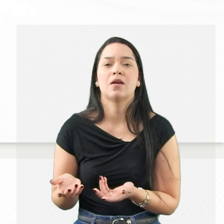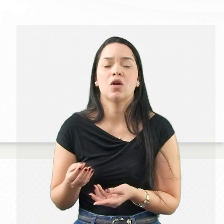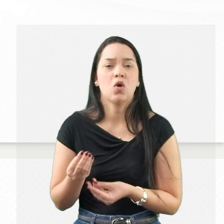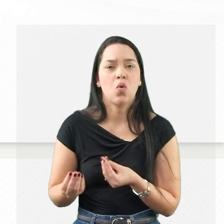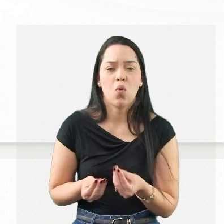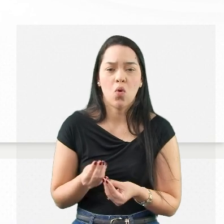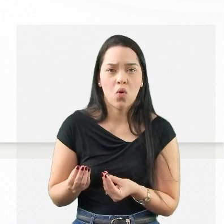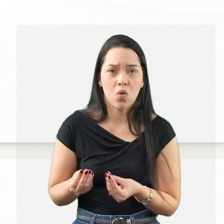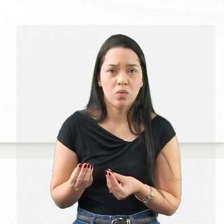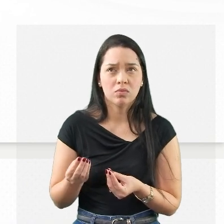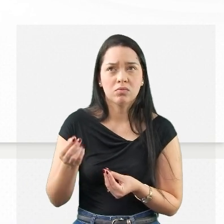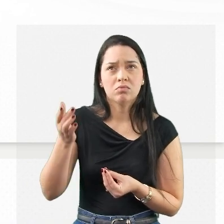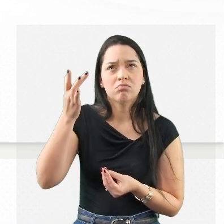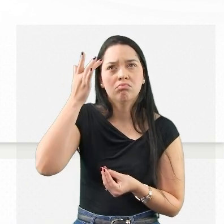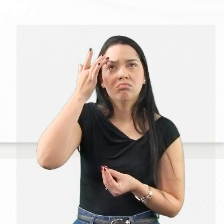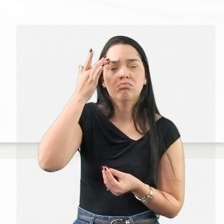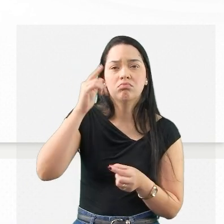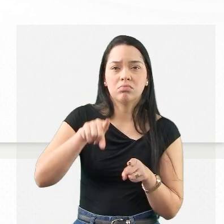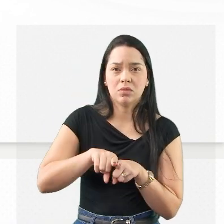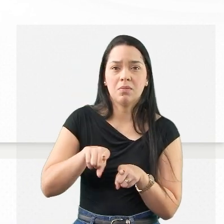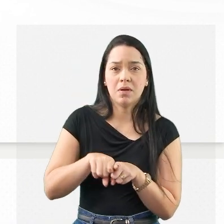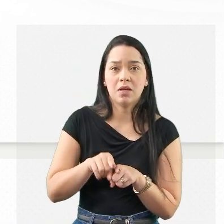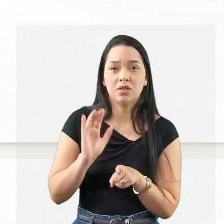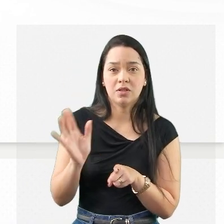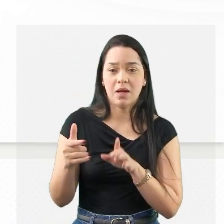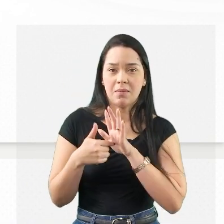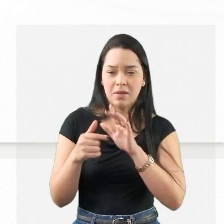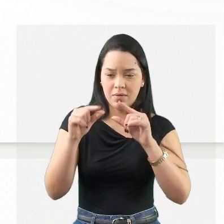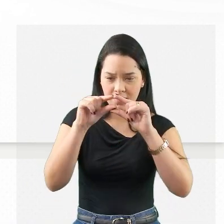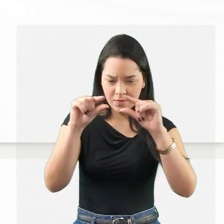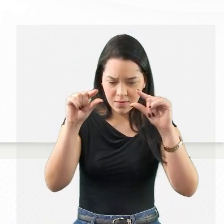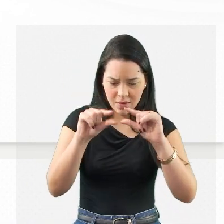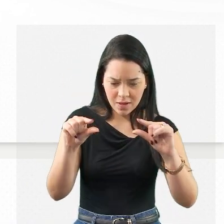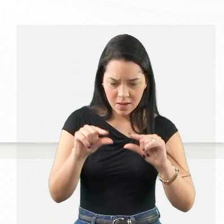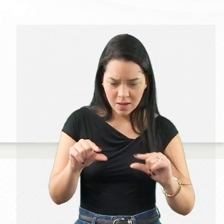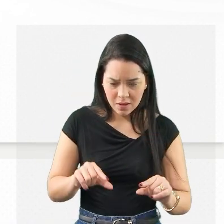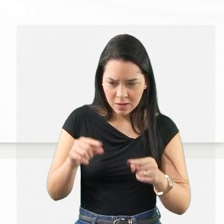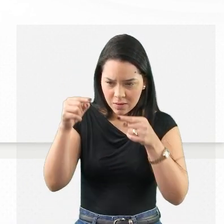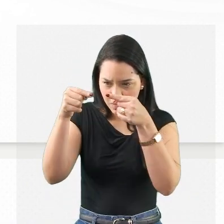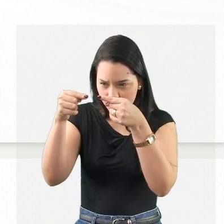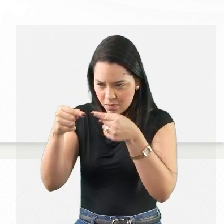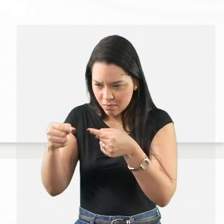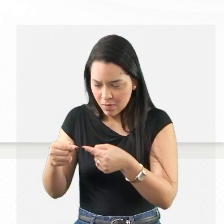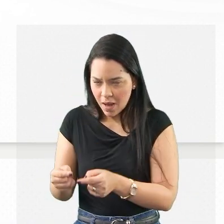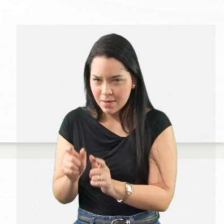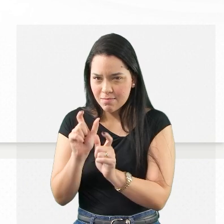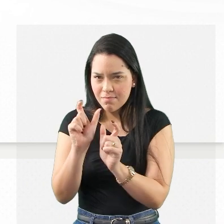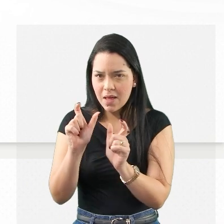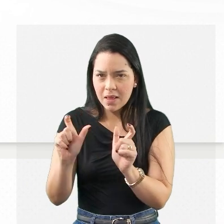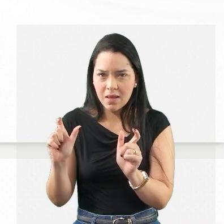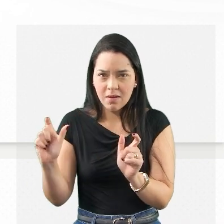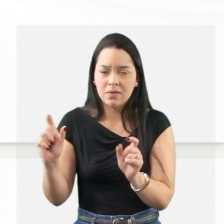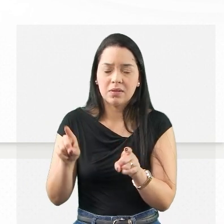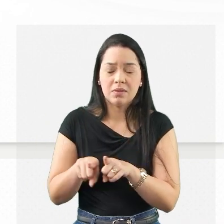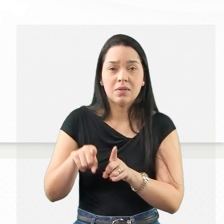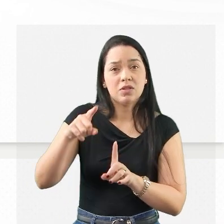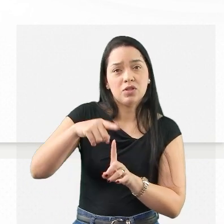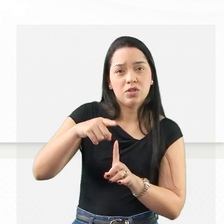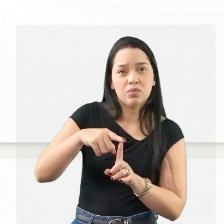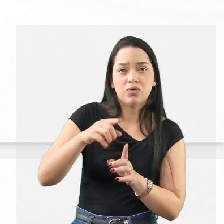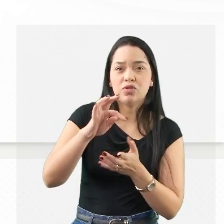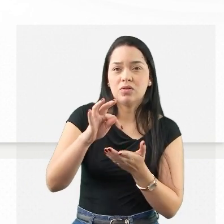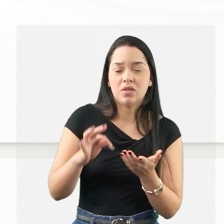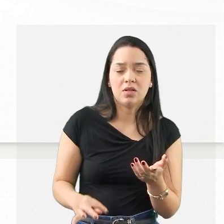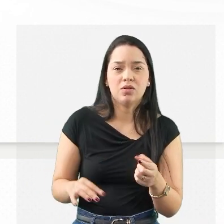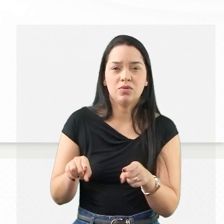veiculada, muito memorizada. Ela apresenta versos rimados, né? Isso é muito fácil quando a gente trabalha com esse tipo de textos. Algo muito comum